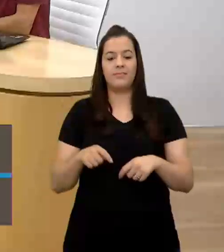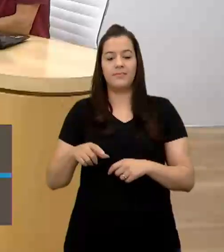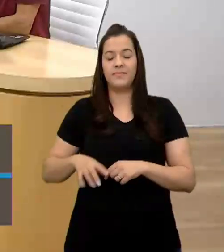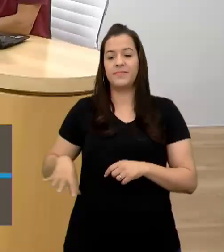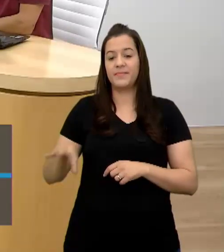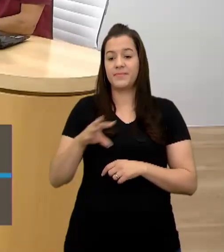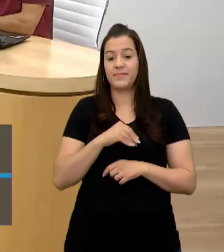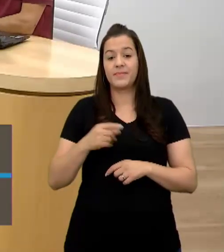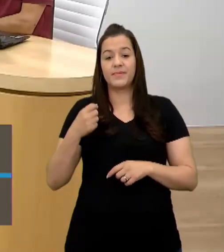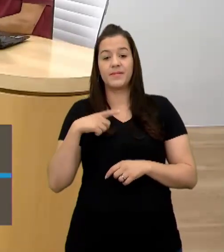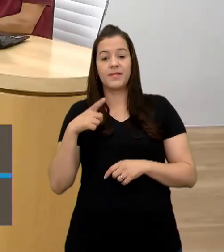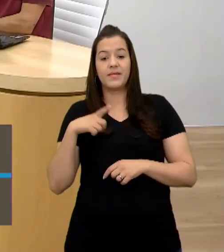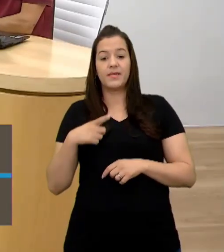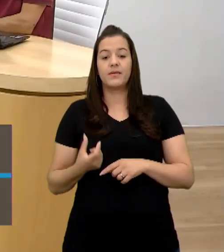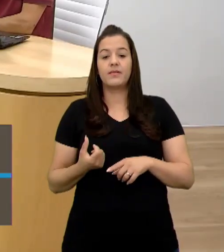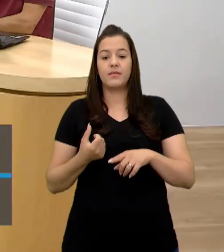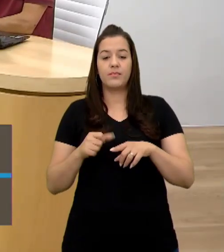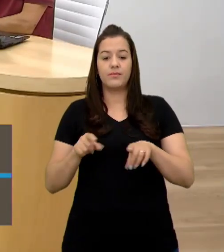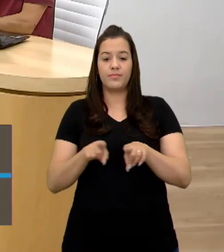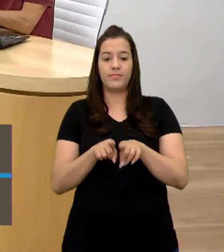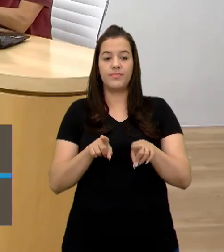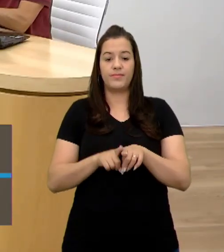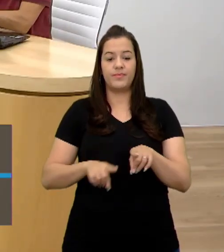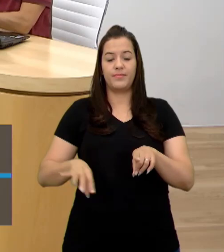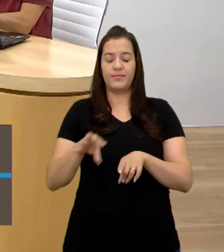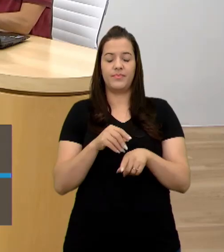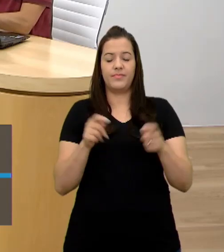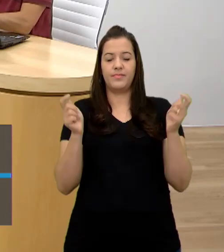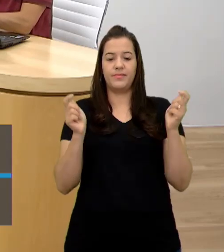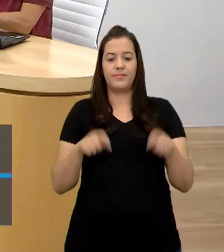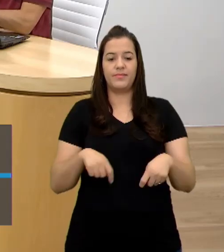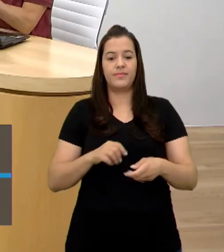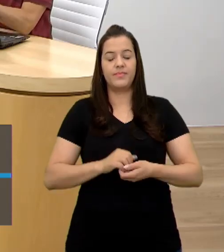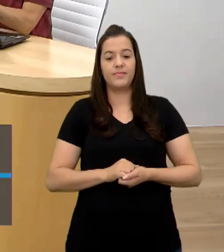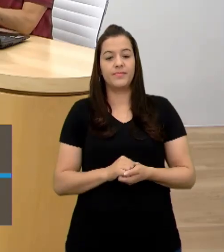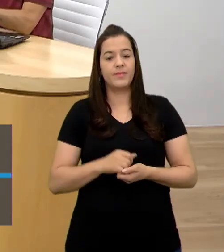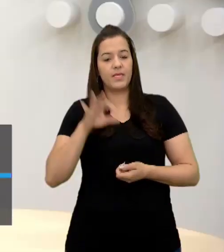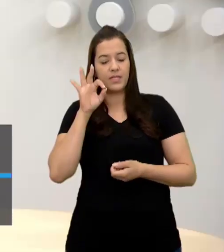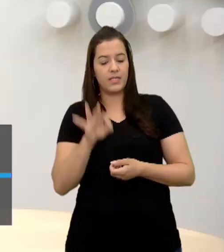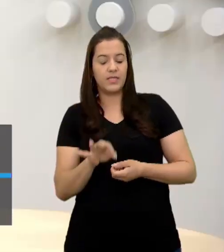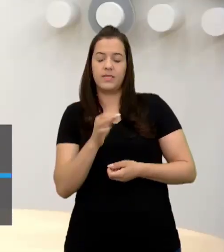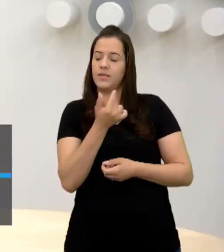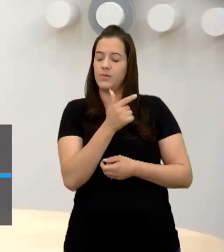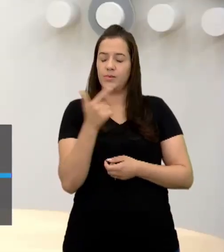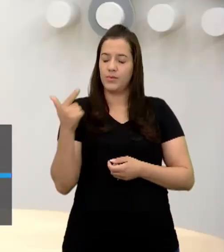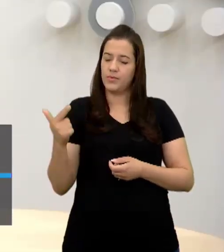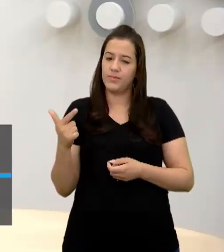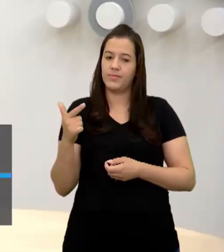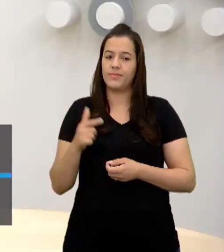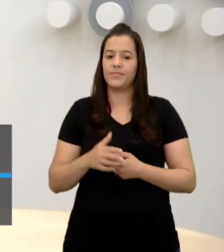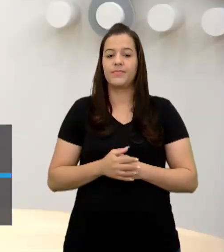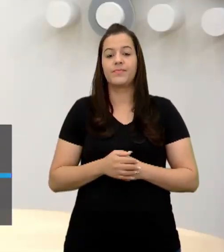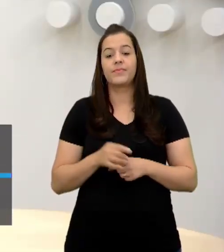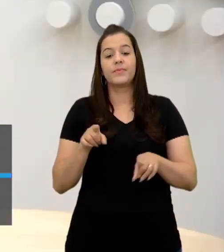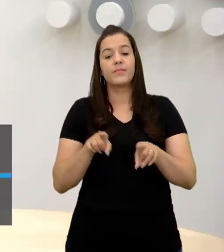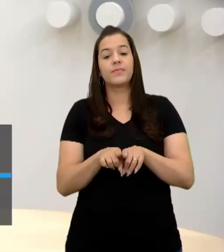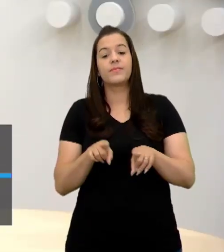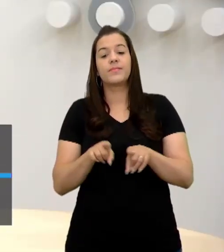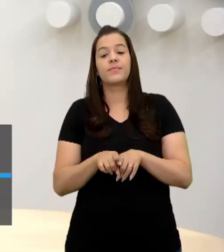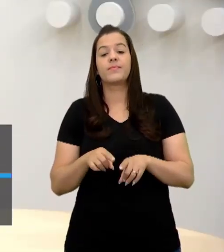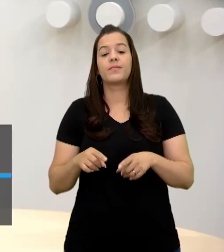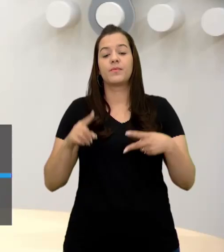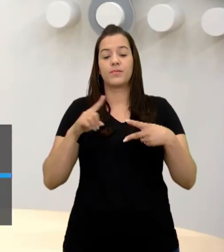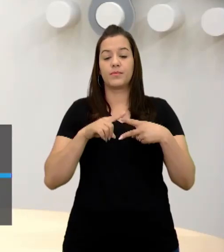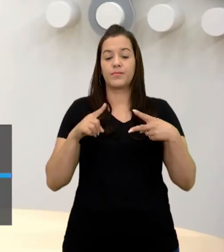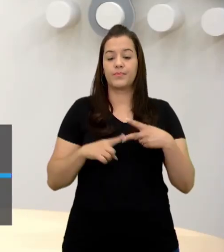Pode. 6 lançamentos eu tenho a possibilidade, a probabilidade, e não a certeza. Não a certeza. E não a certeza de que posso 2